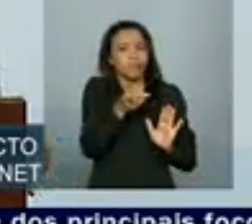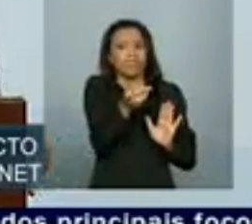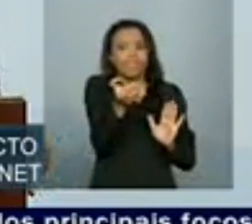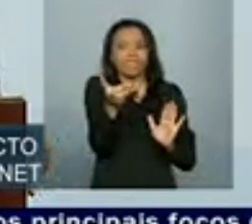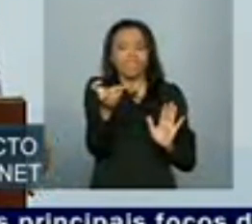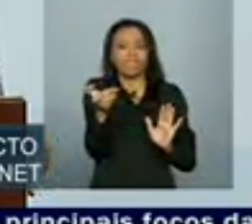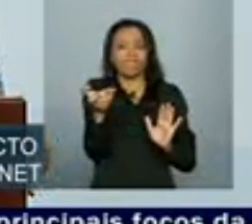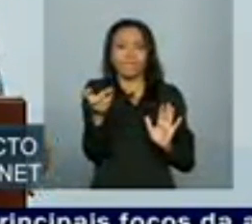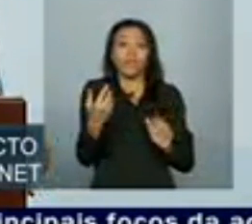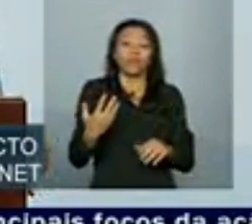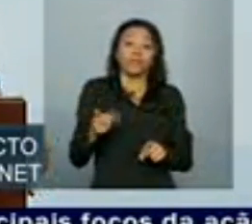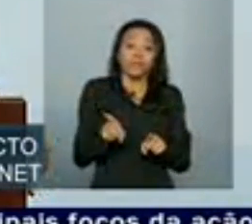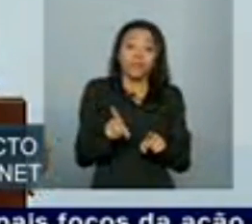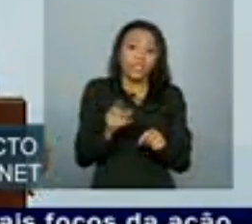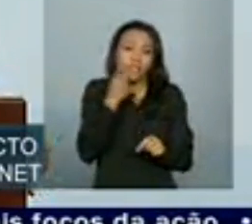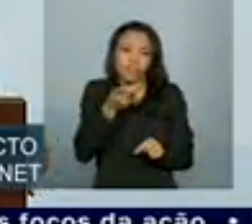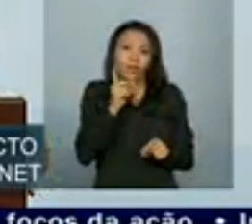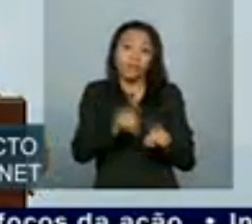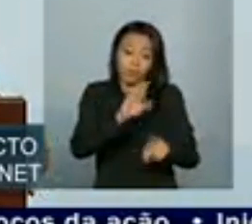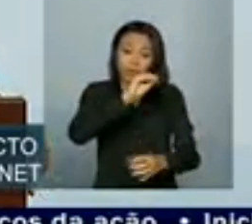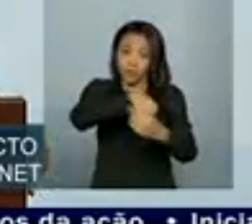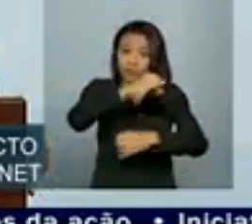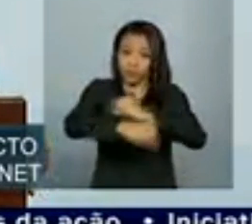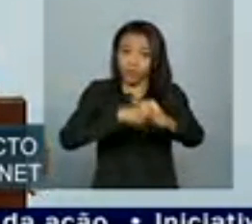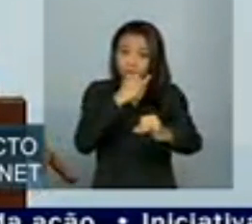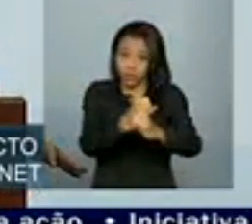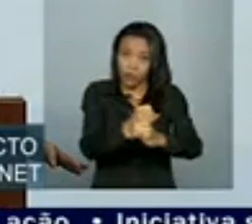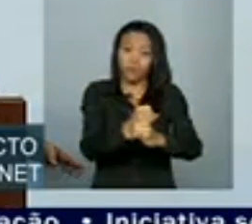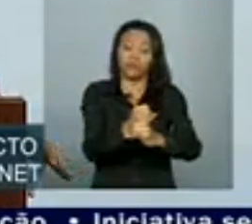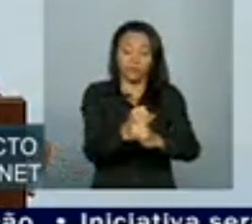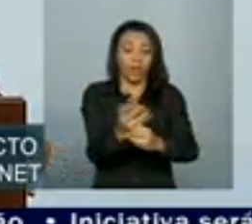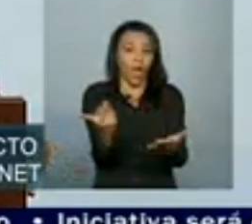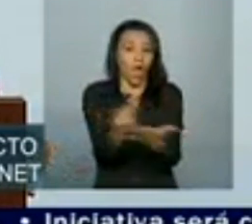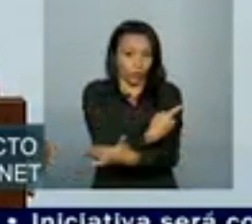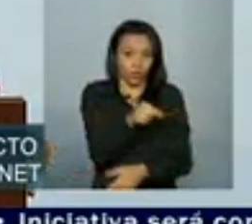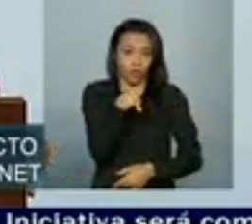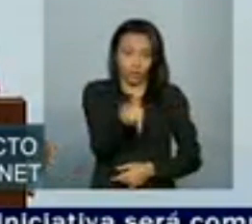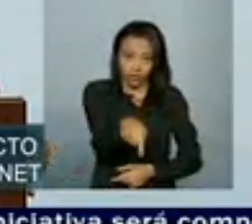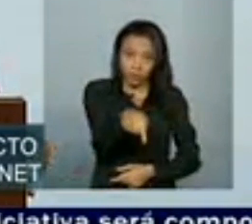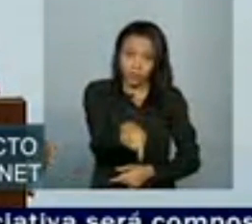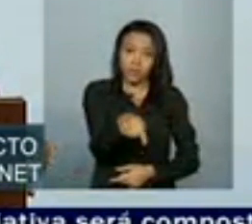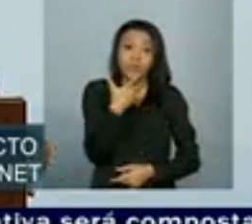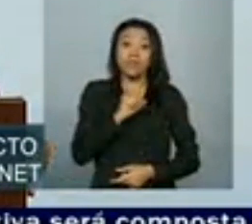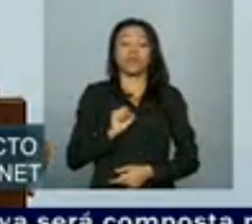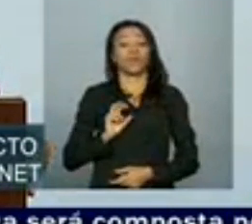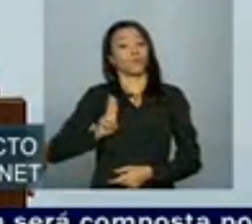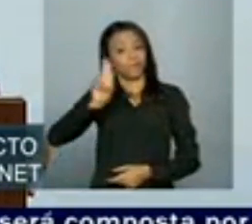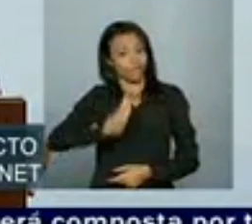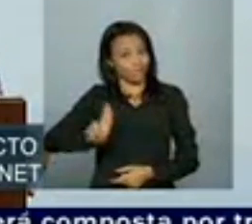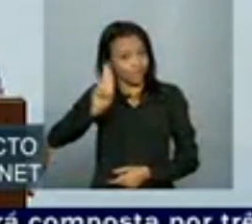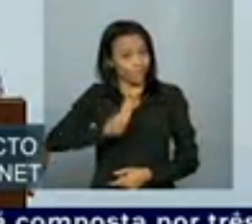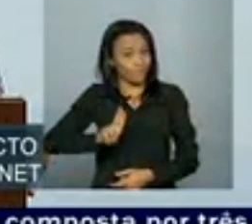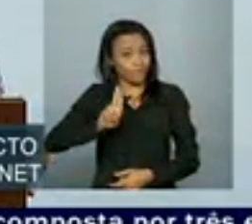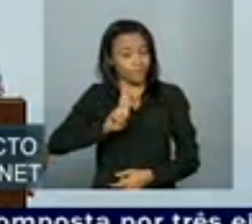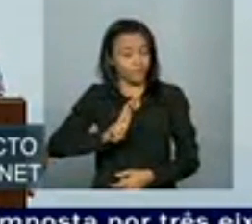a vida chamada offline, como na vida como usuários na vida